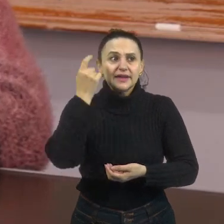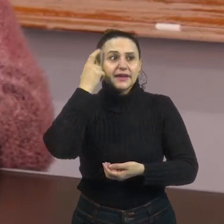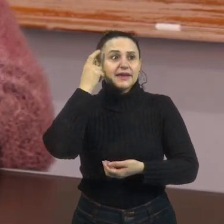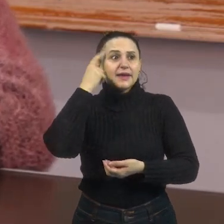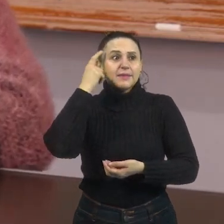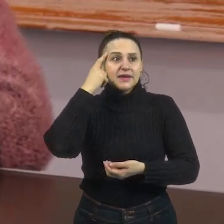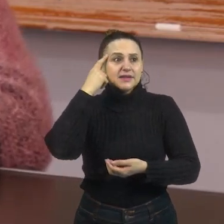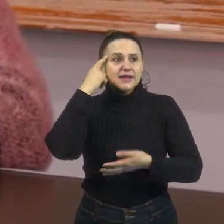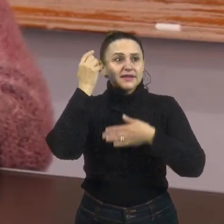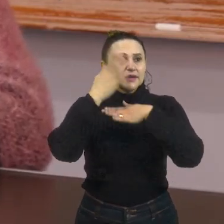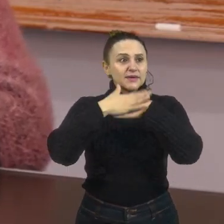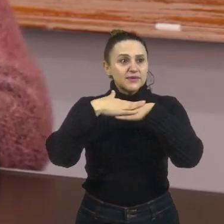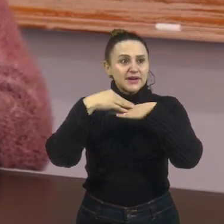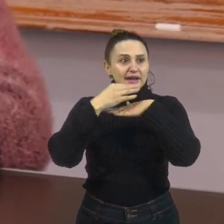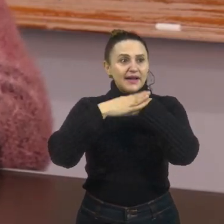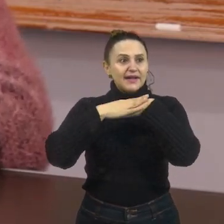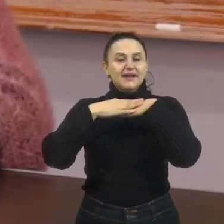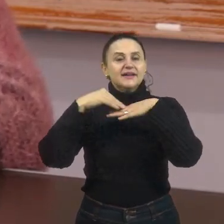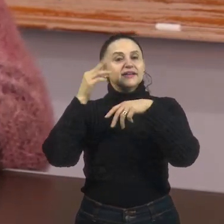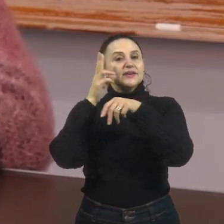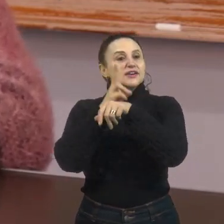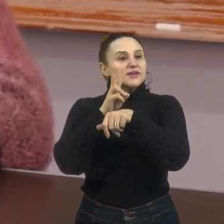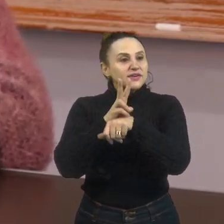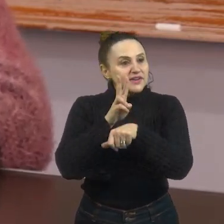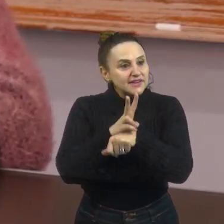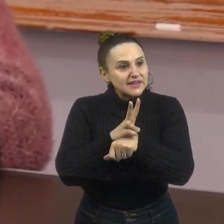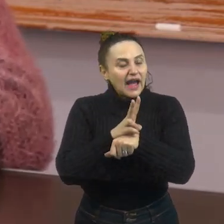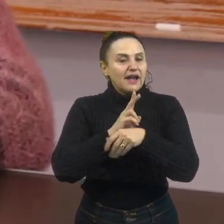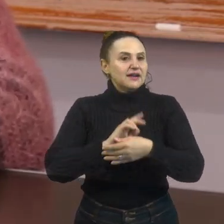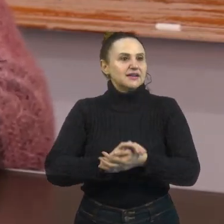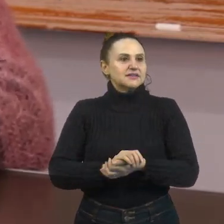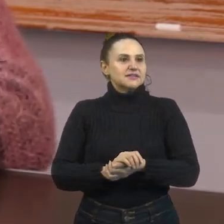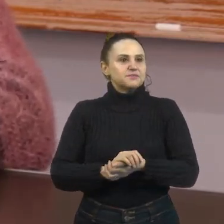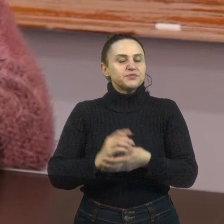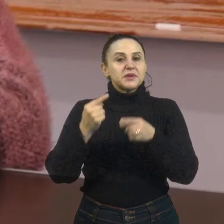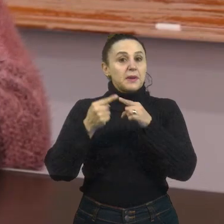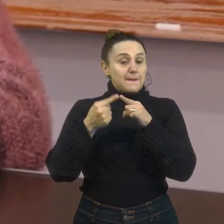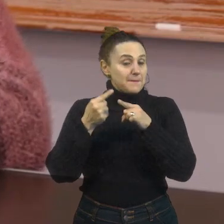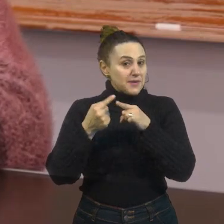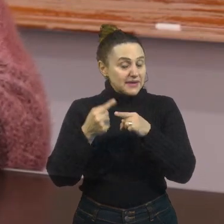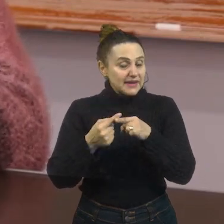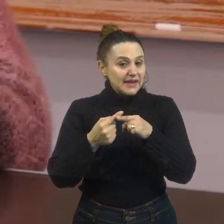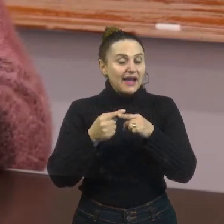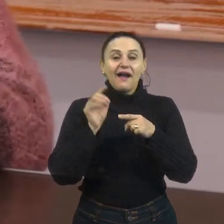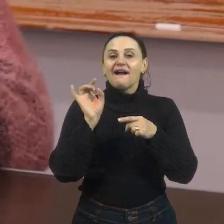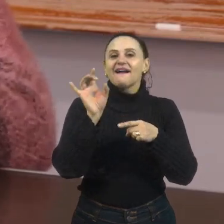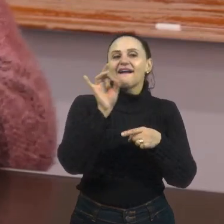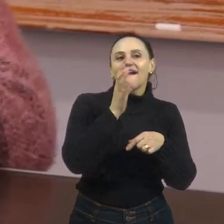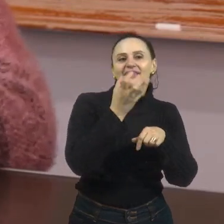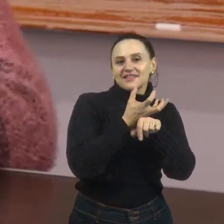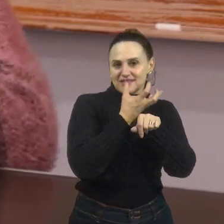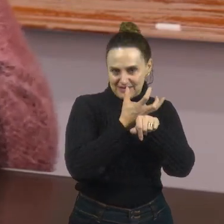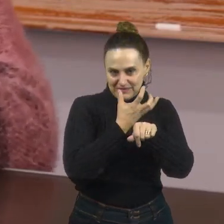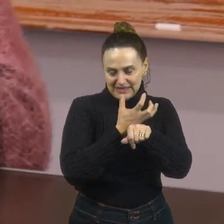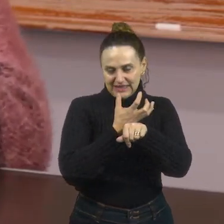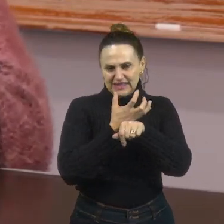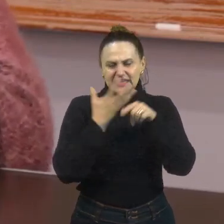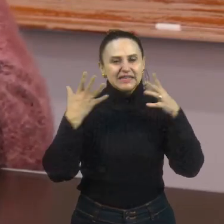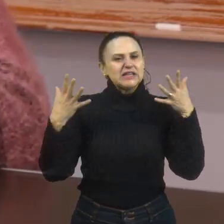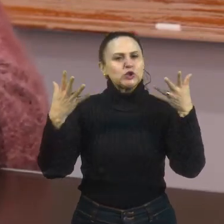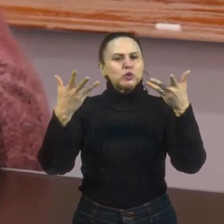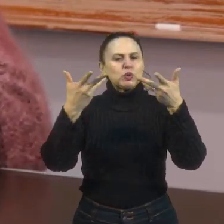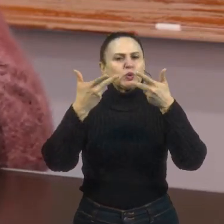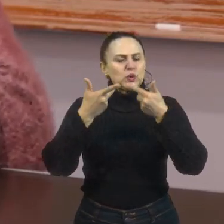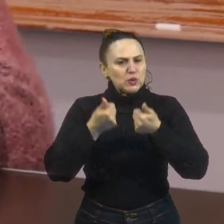muito carinho, com muito cuidado, porque a cada nova disciplina são pensadas, né? Toda